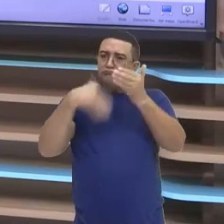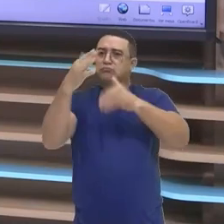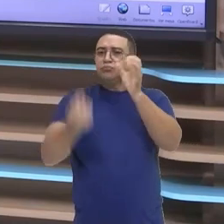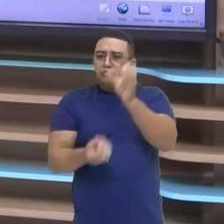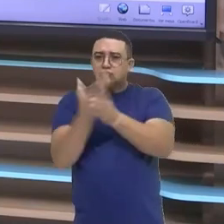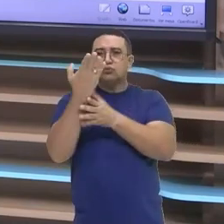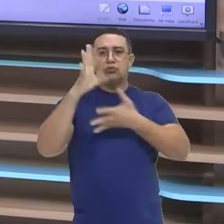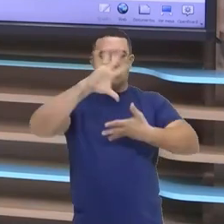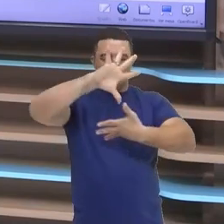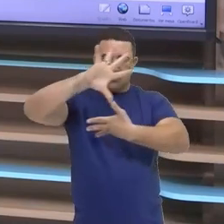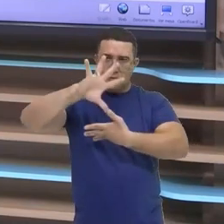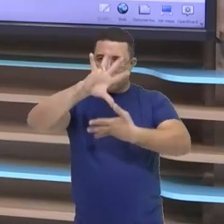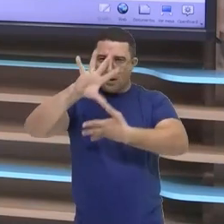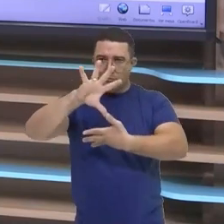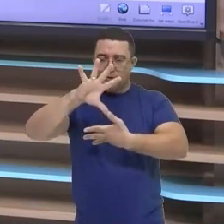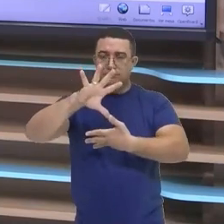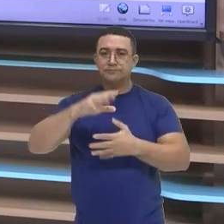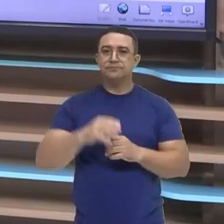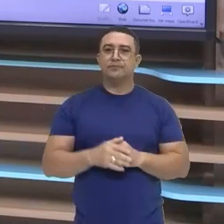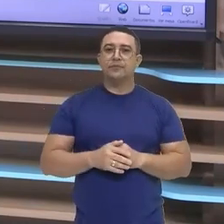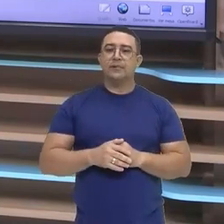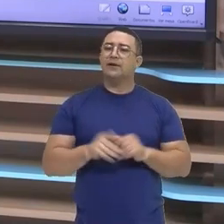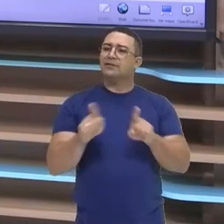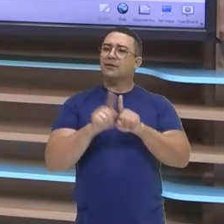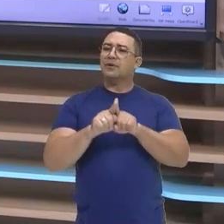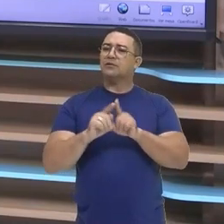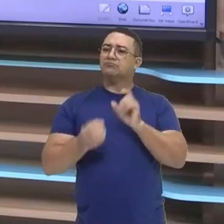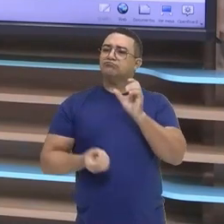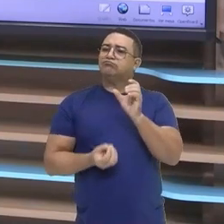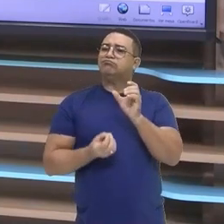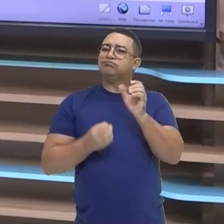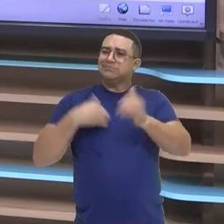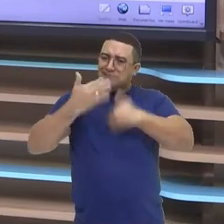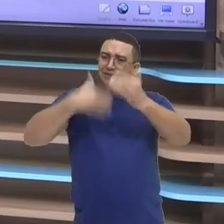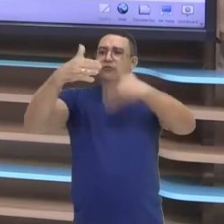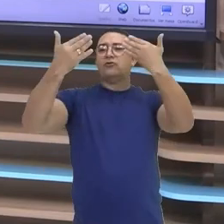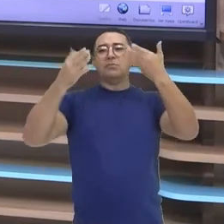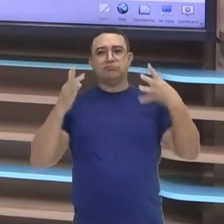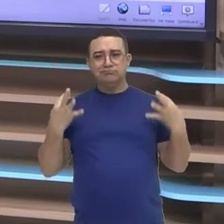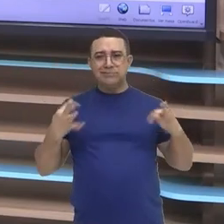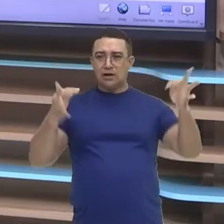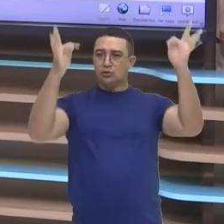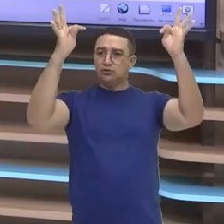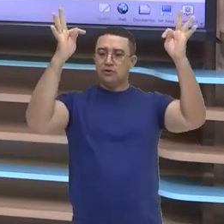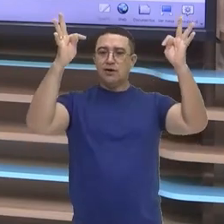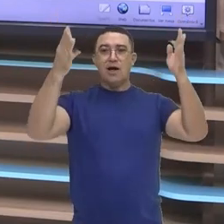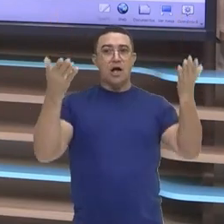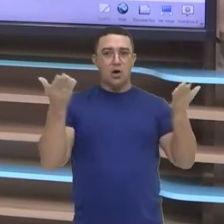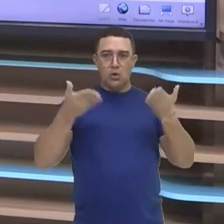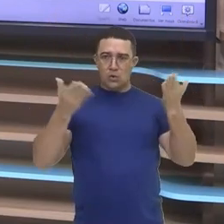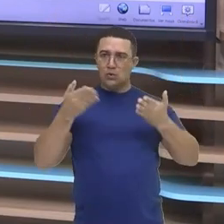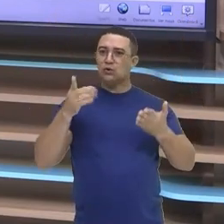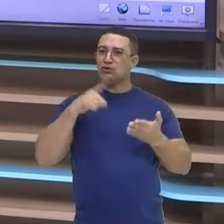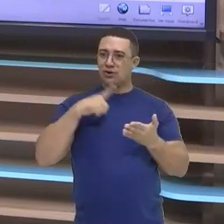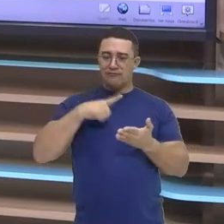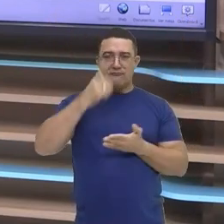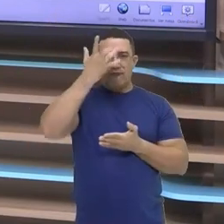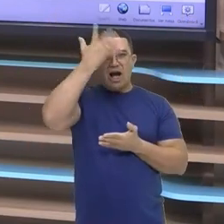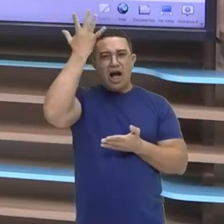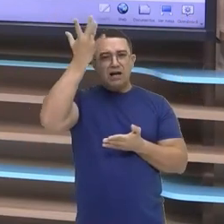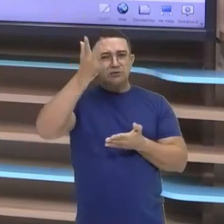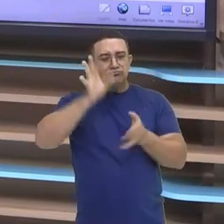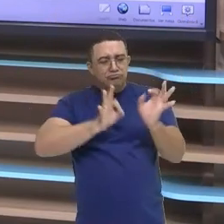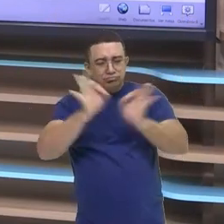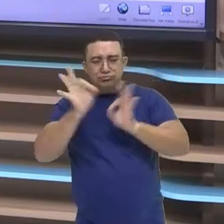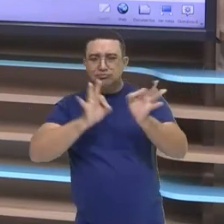bom? E com o desenvolvimento também das tecnologias, né? Hoje a gente tem aí bem mais fácil esse acesso aí para confecção